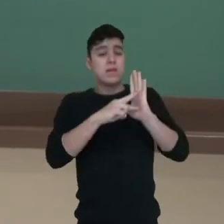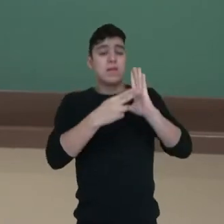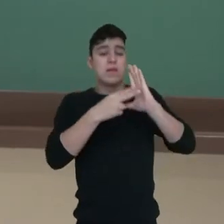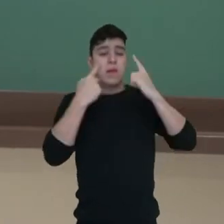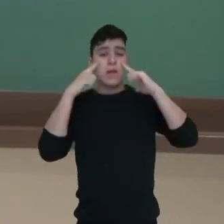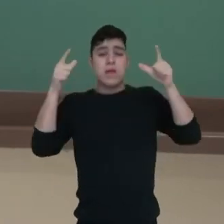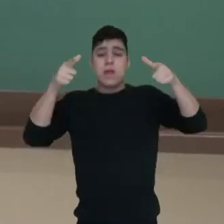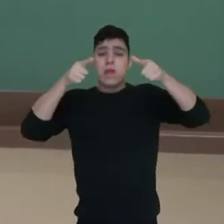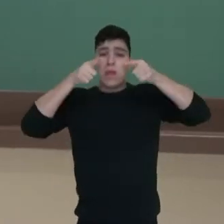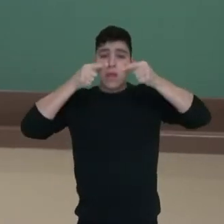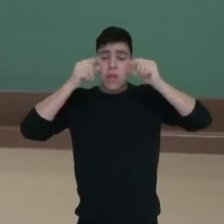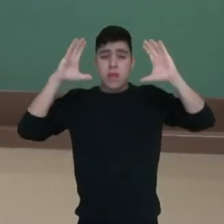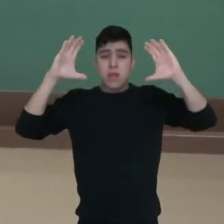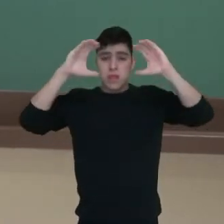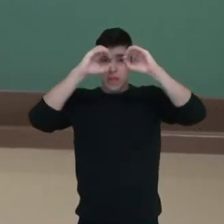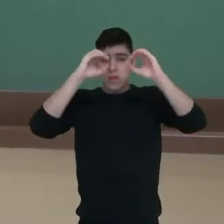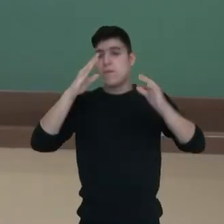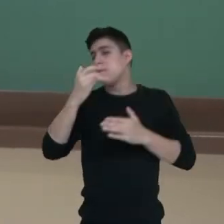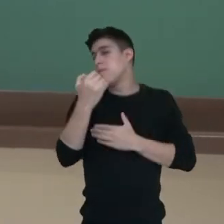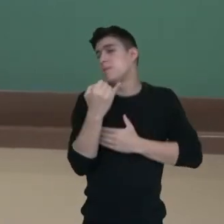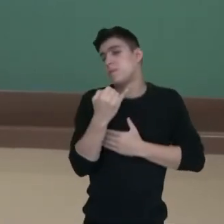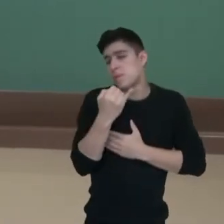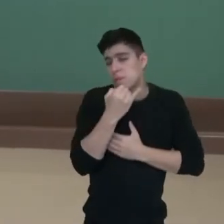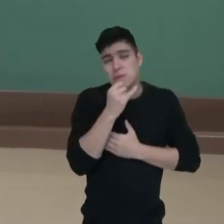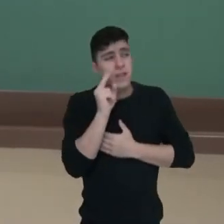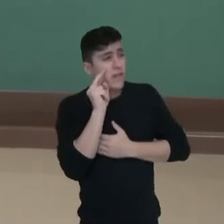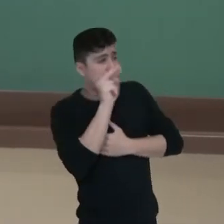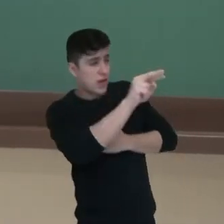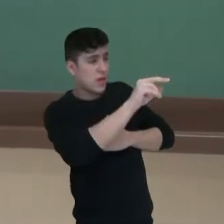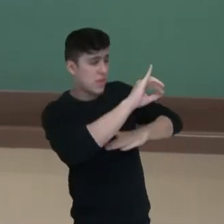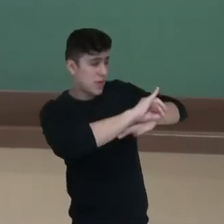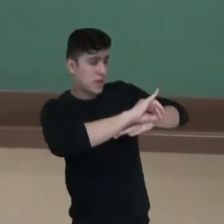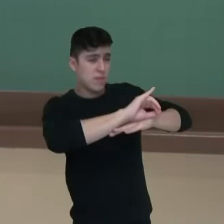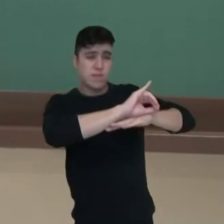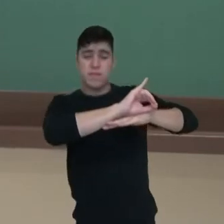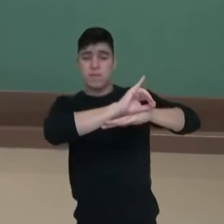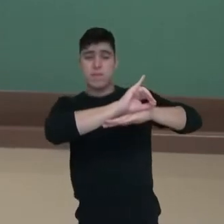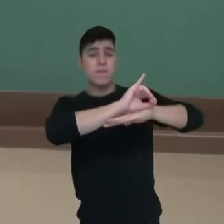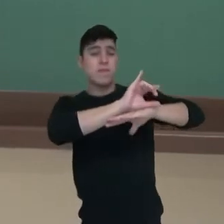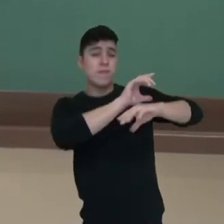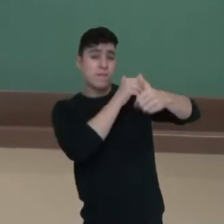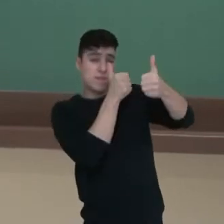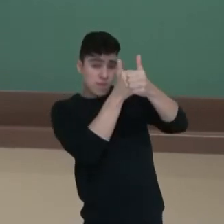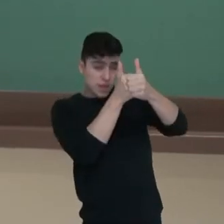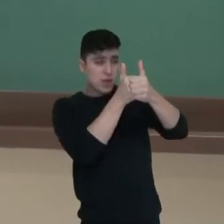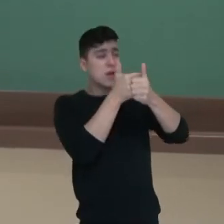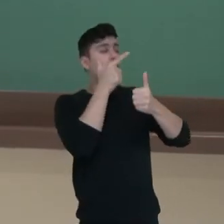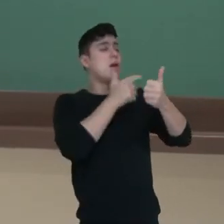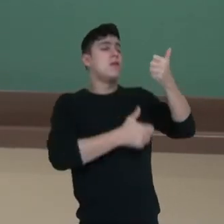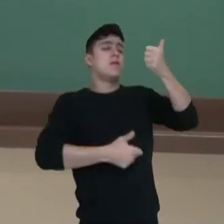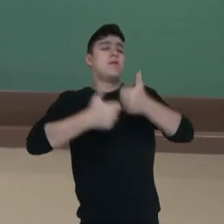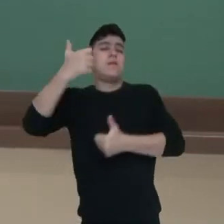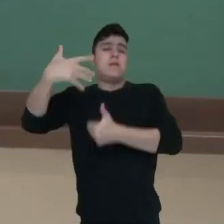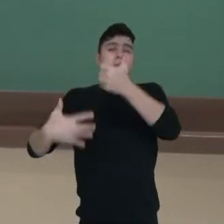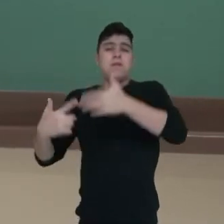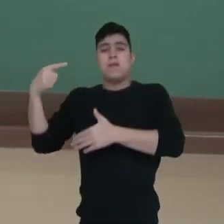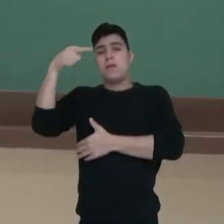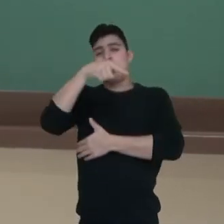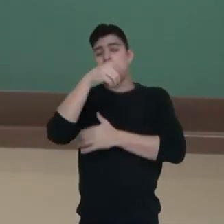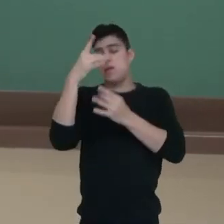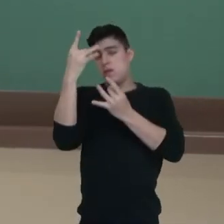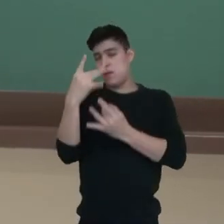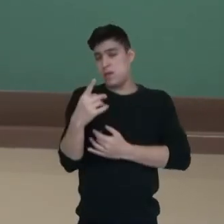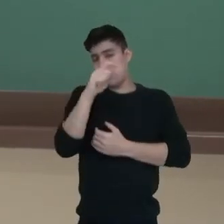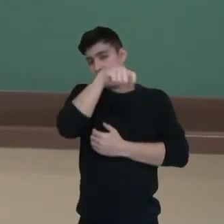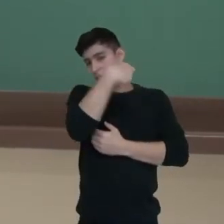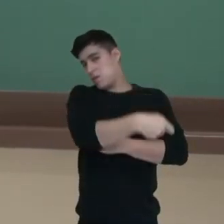Por exemplo, eu até consigo ver, mas esse objeto ali tem que estar muito próximo a mim. Então, são atletas